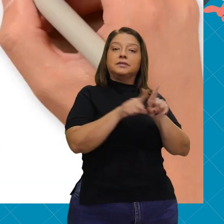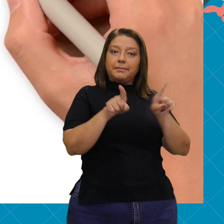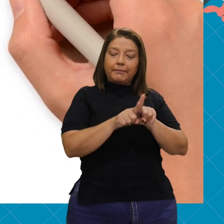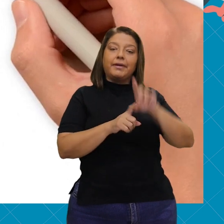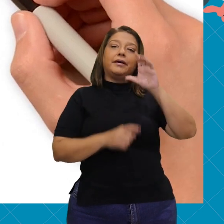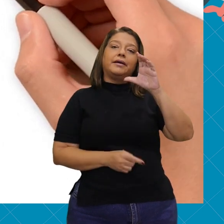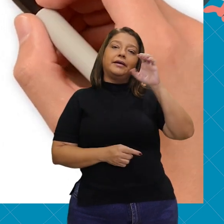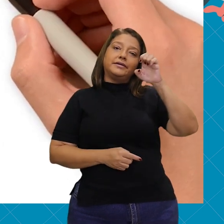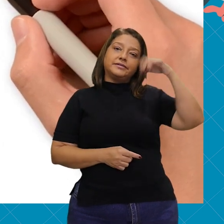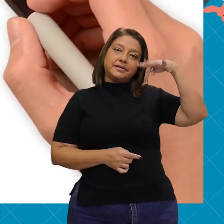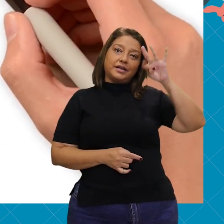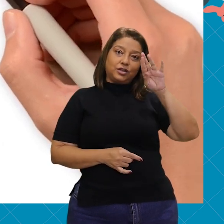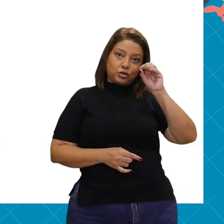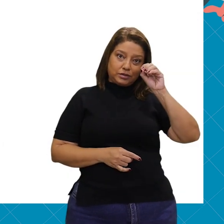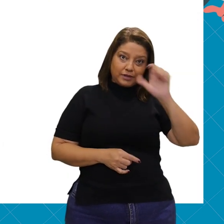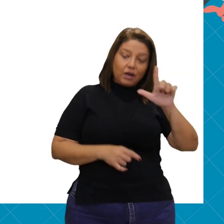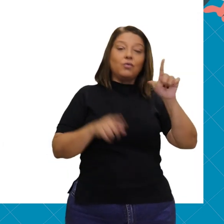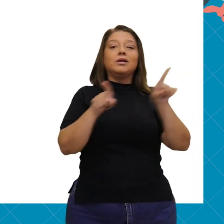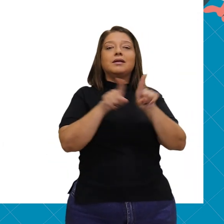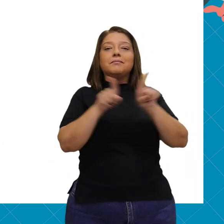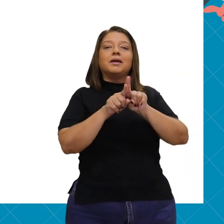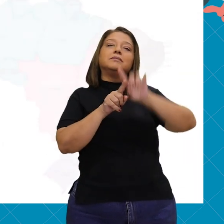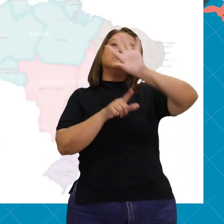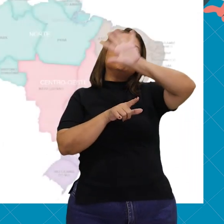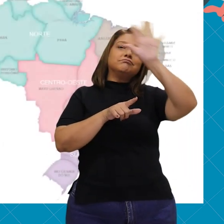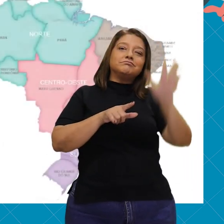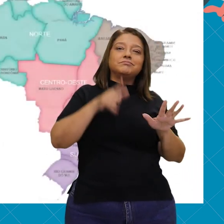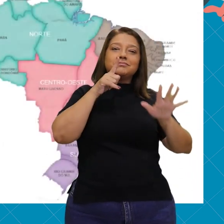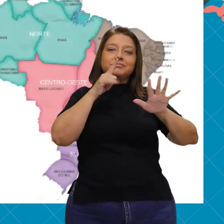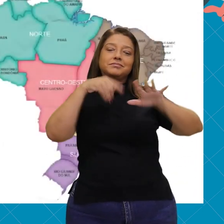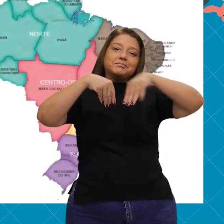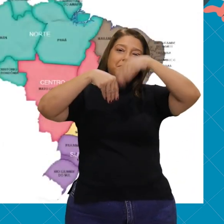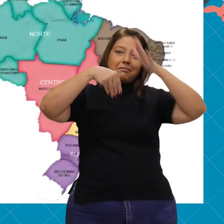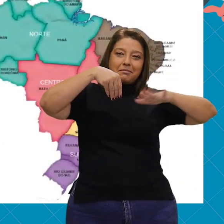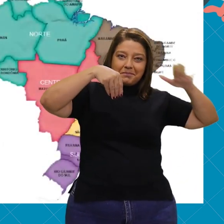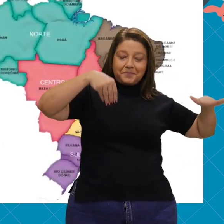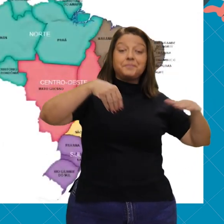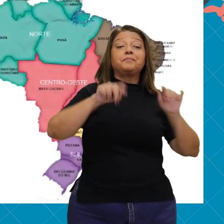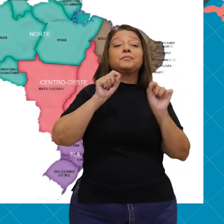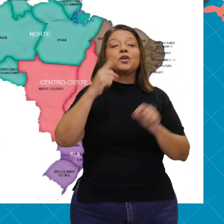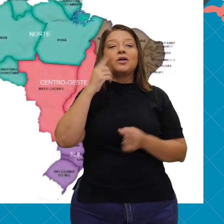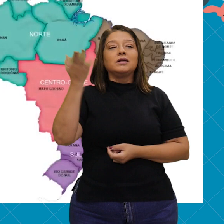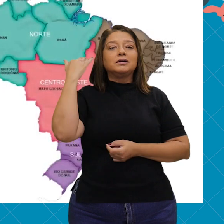e Leste Meridional, como você pode verificar neste mapa que eu estou deixando na tela. No ano de